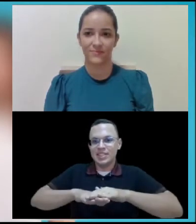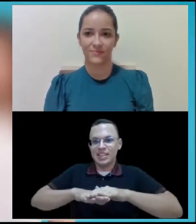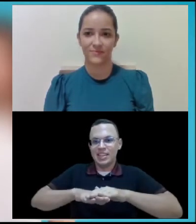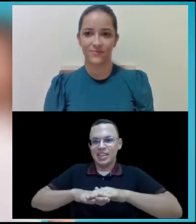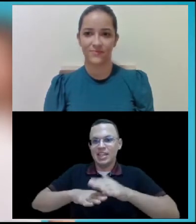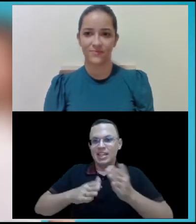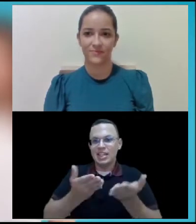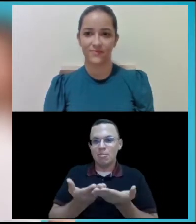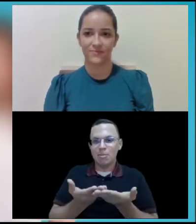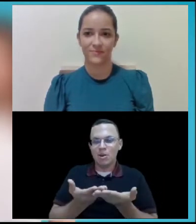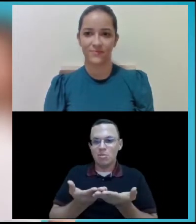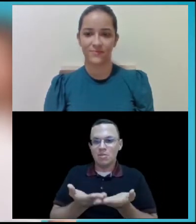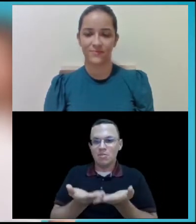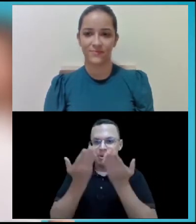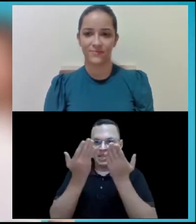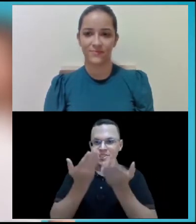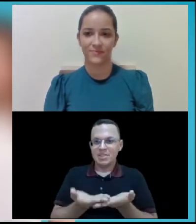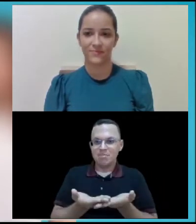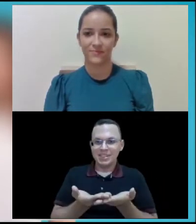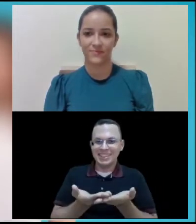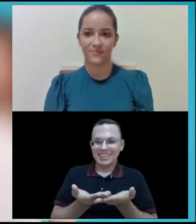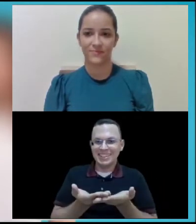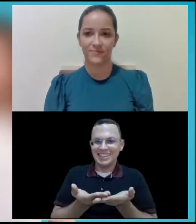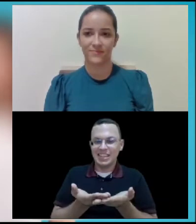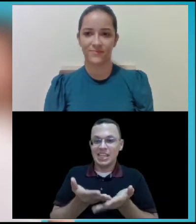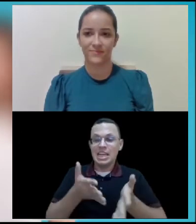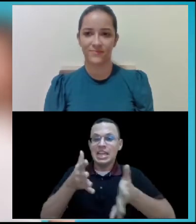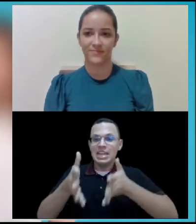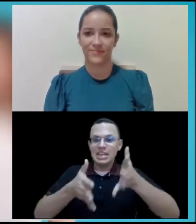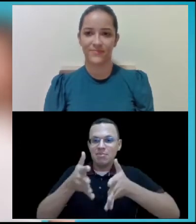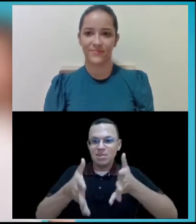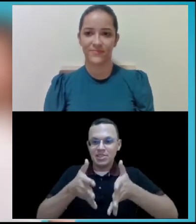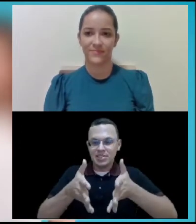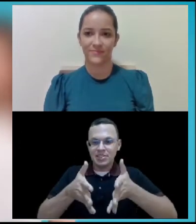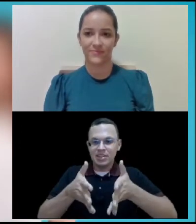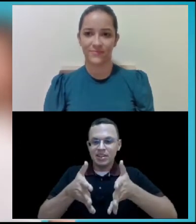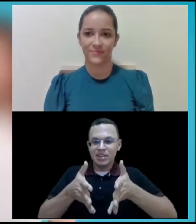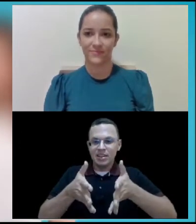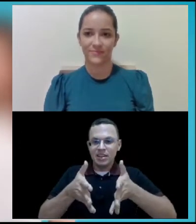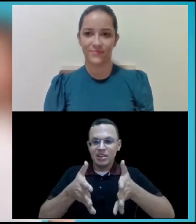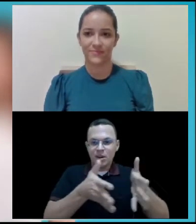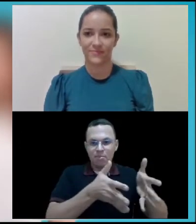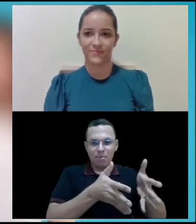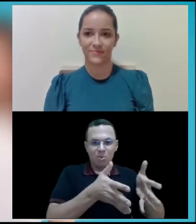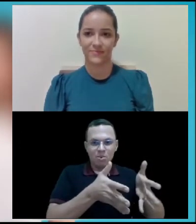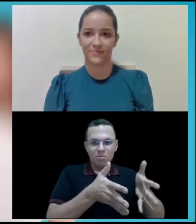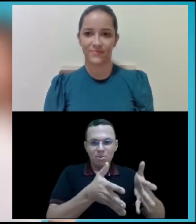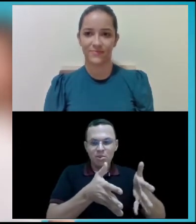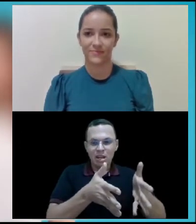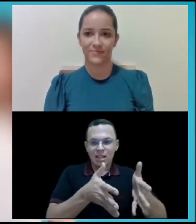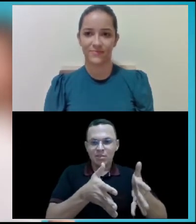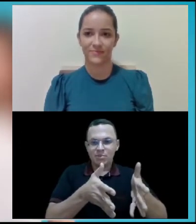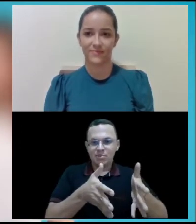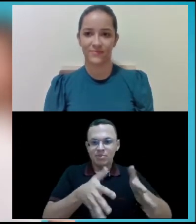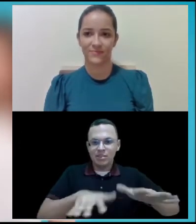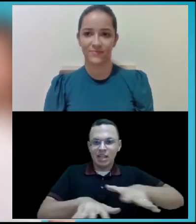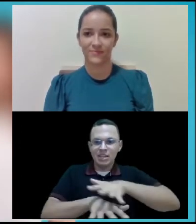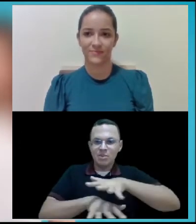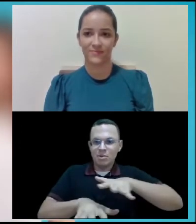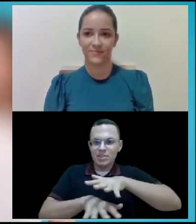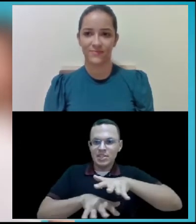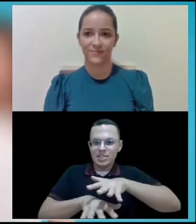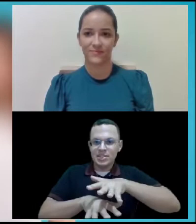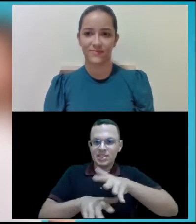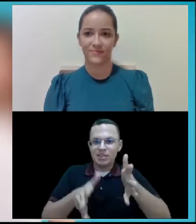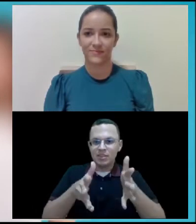ser assim, tá? A palma para cima. Libras, então a palma para o lado, tá?